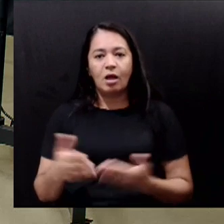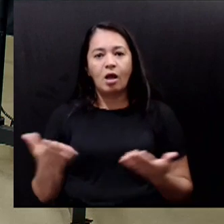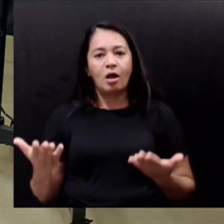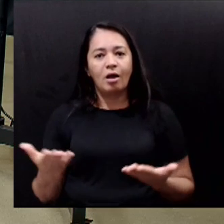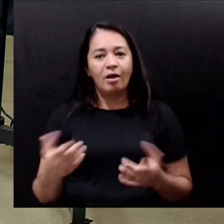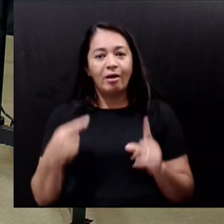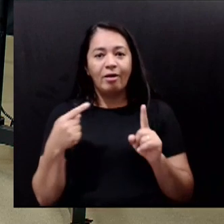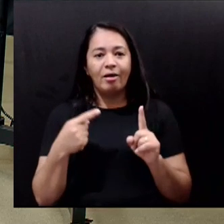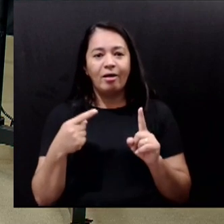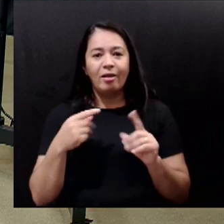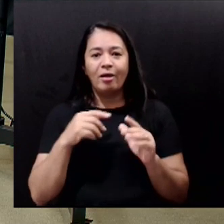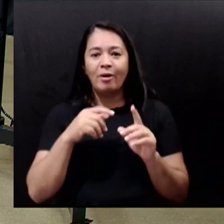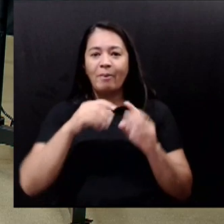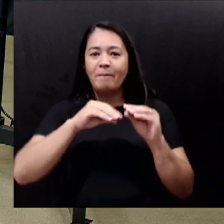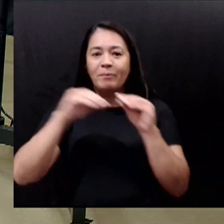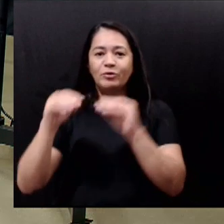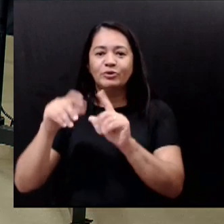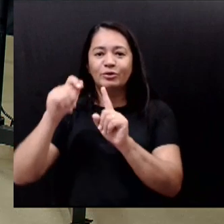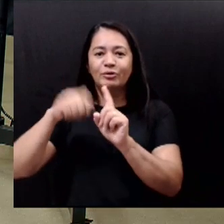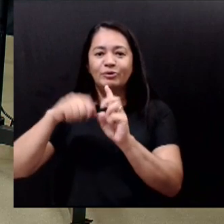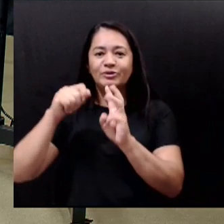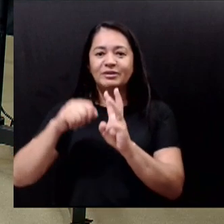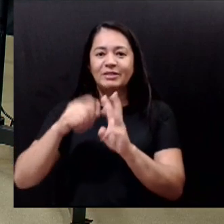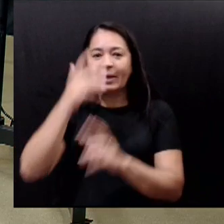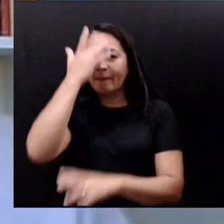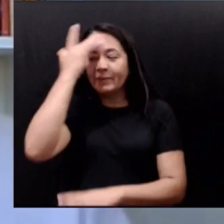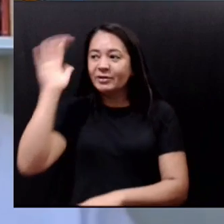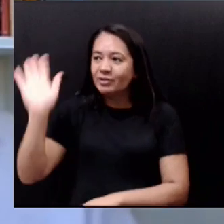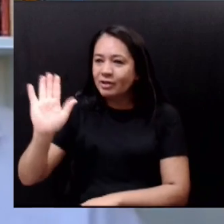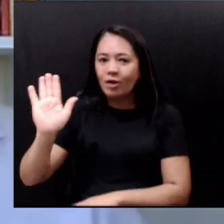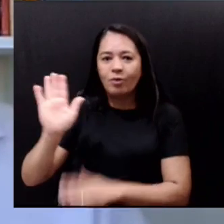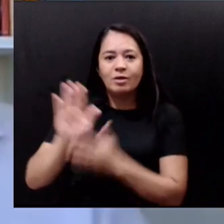3 meses e ninguém nem foi lá dar um oi para ela.